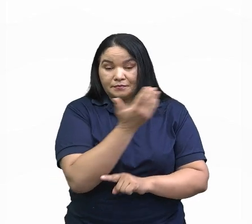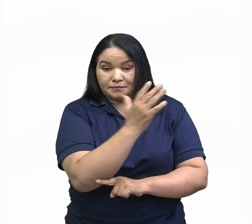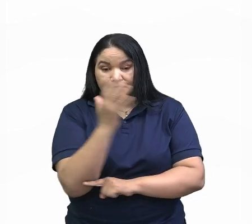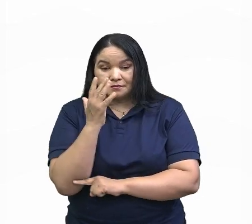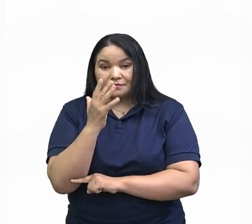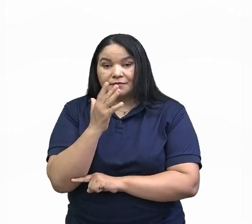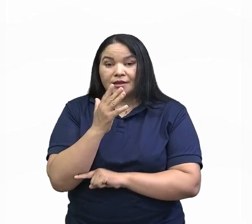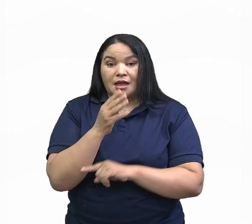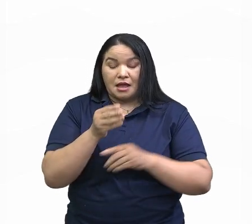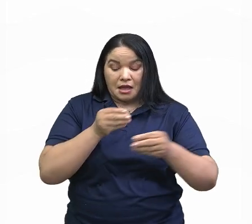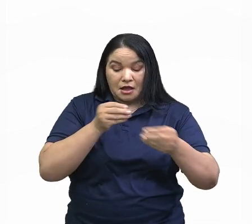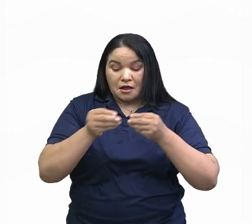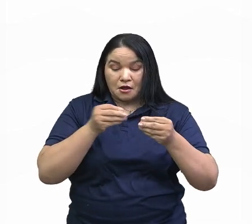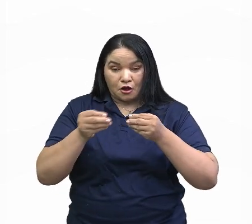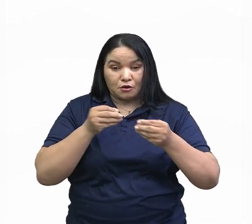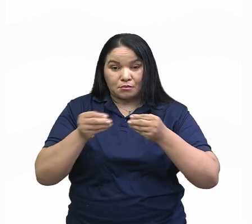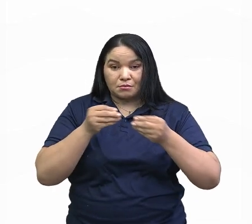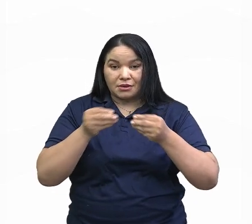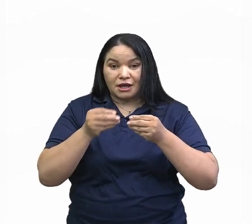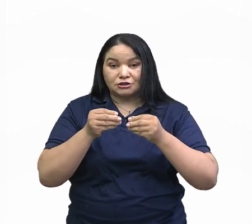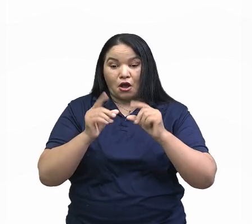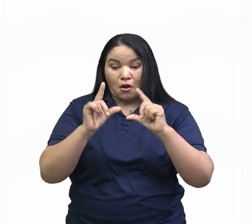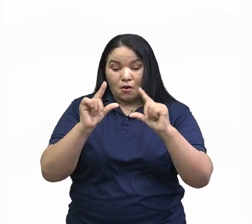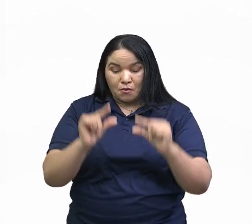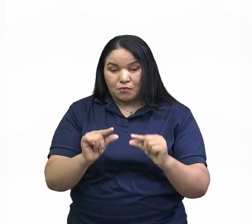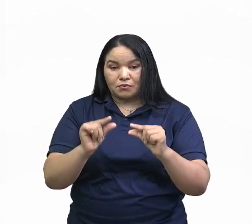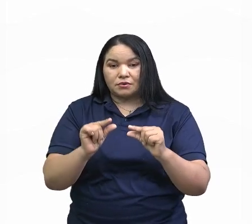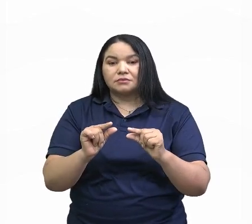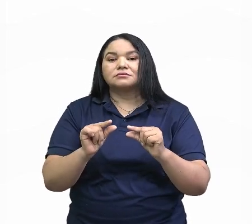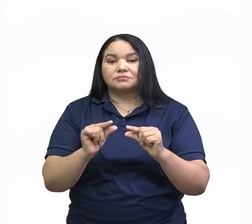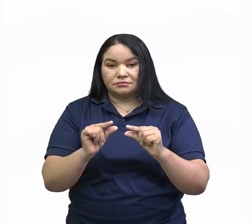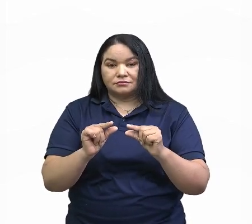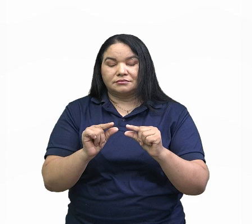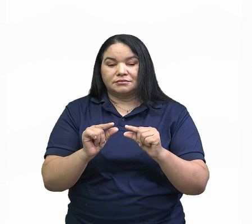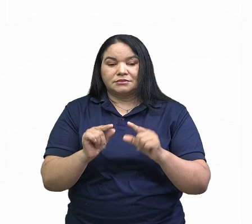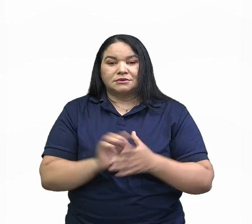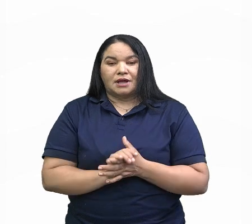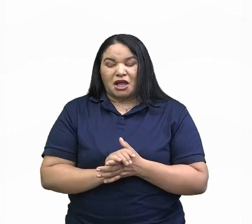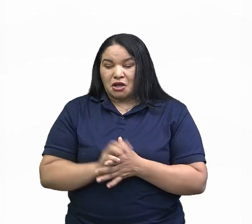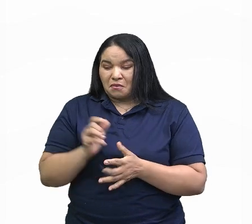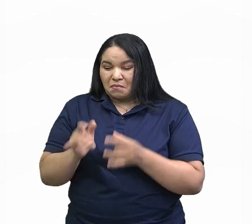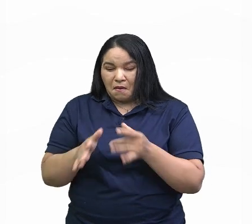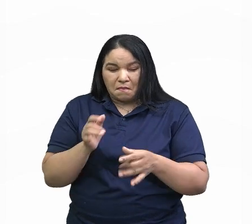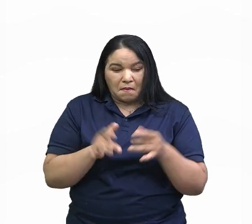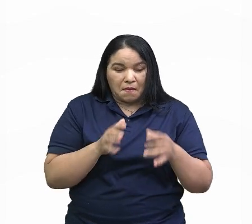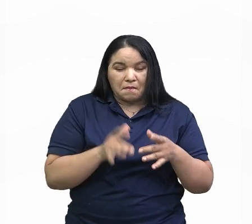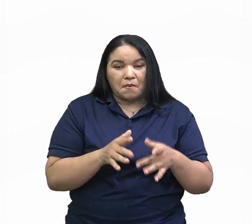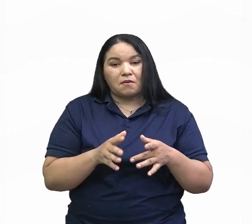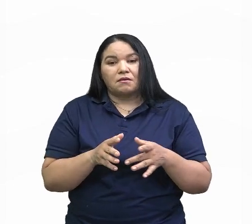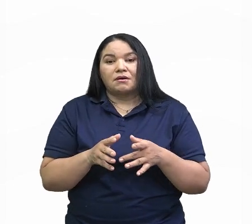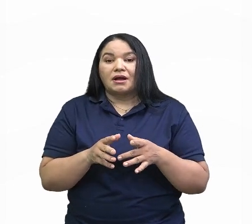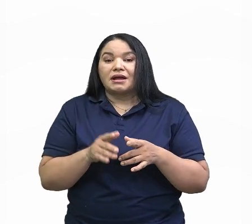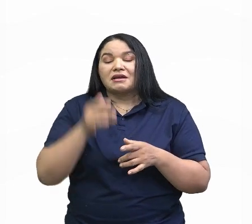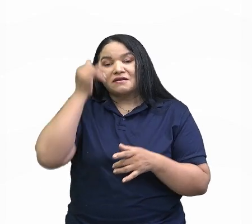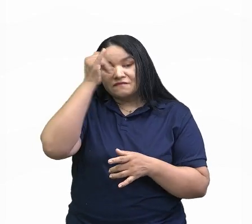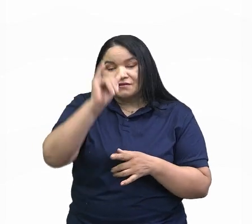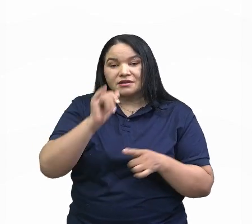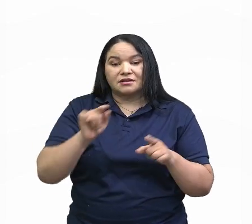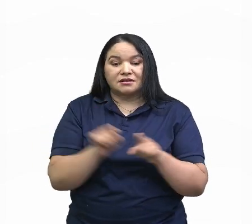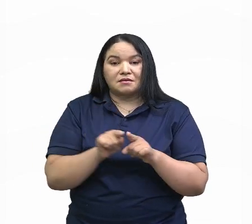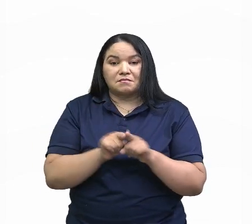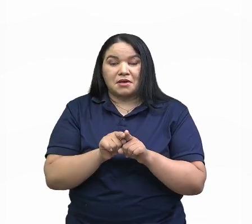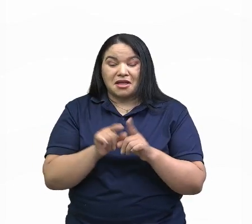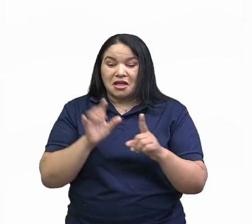de plásticos descartáveis. Evita contaminações ambientais e impactos tóxicos